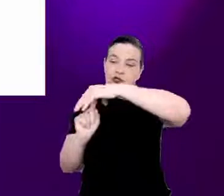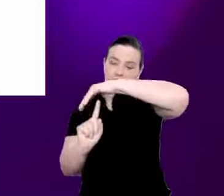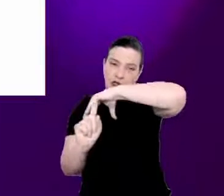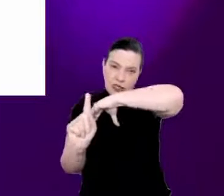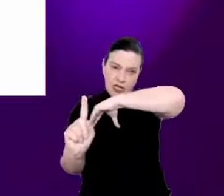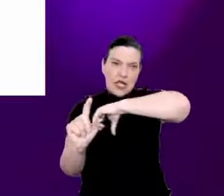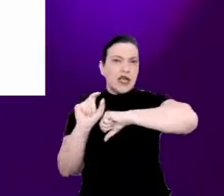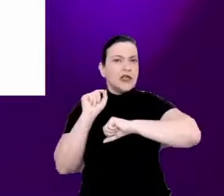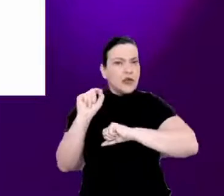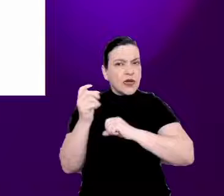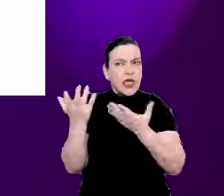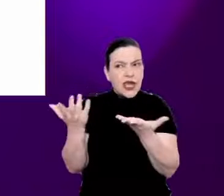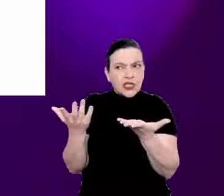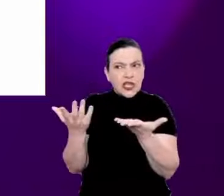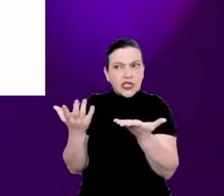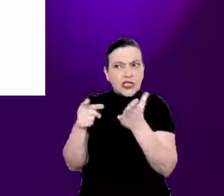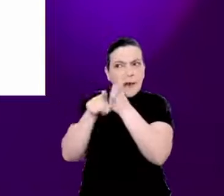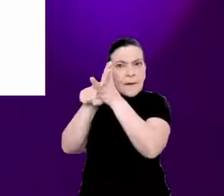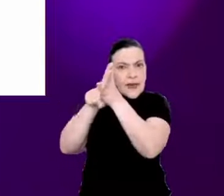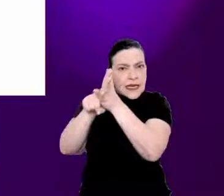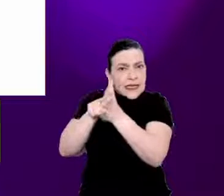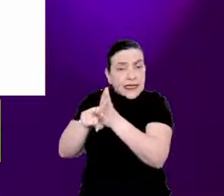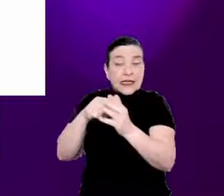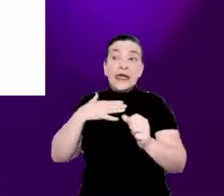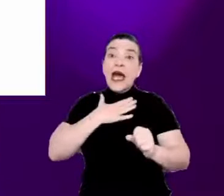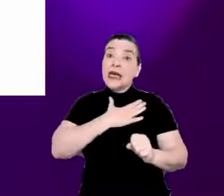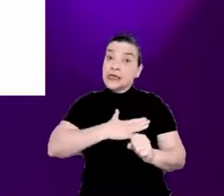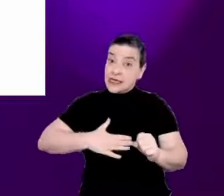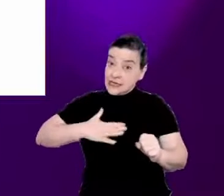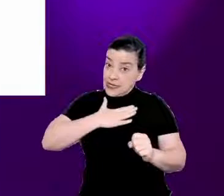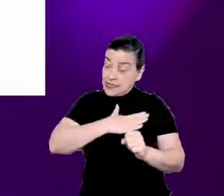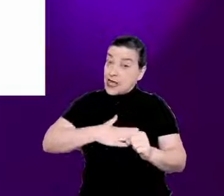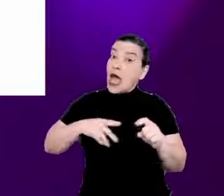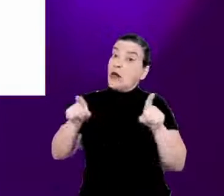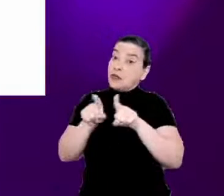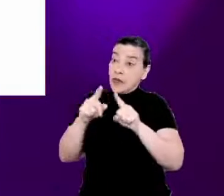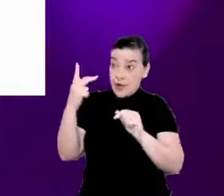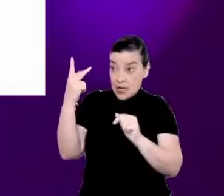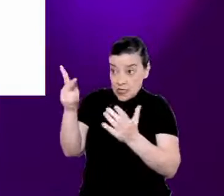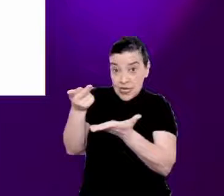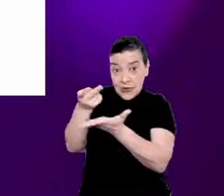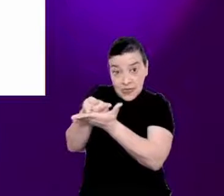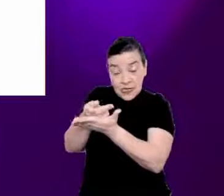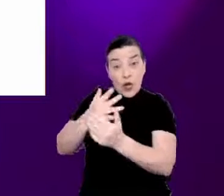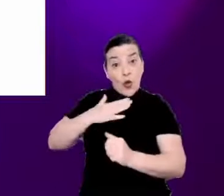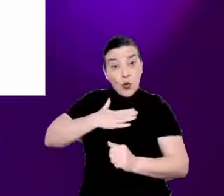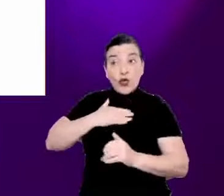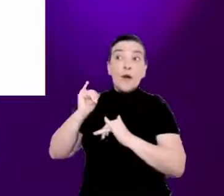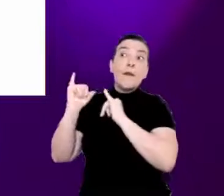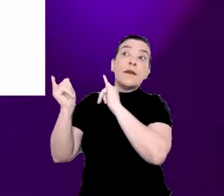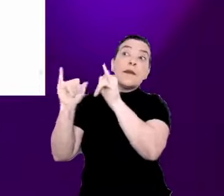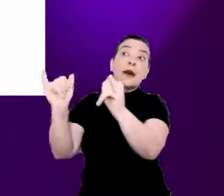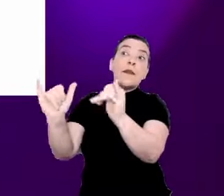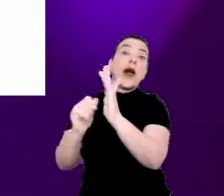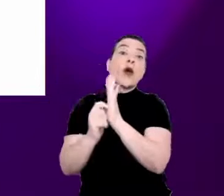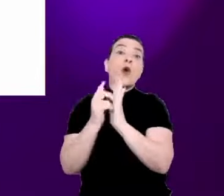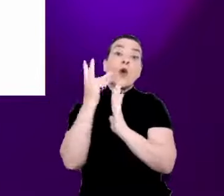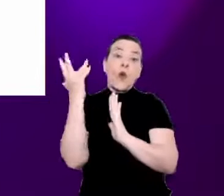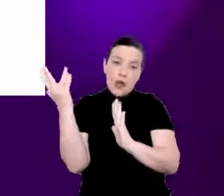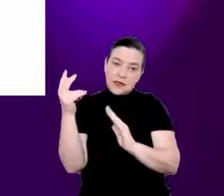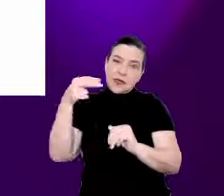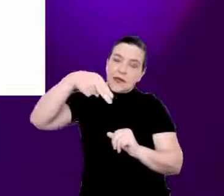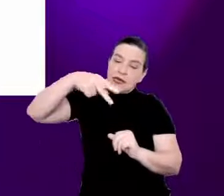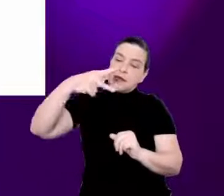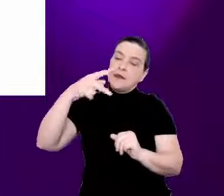a satisfação dos nossos clientes e a recomendação através do NPS e a ferramenta CSAT